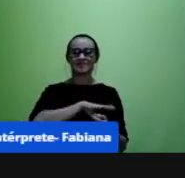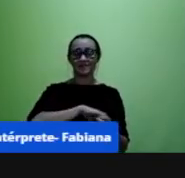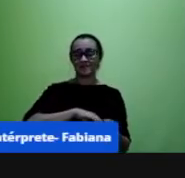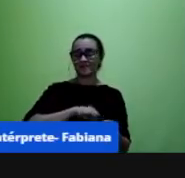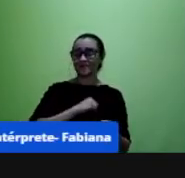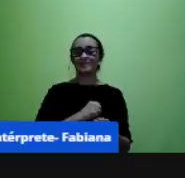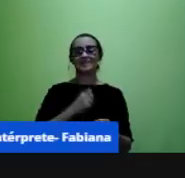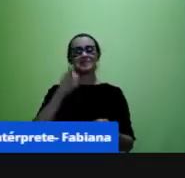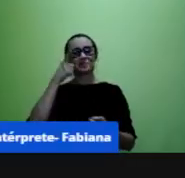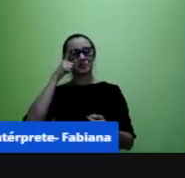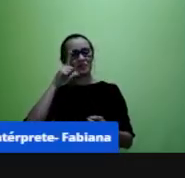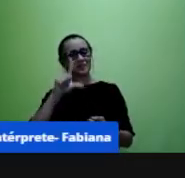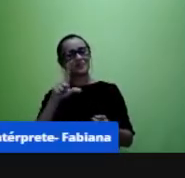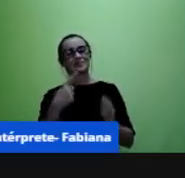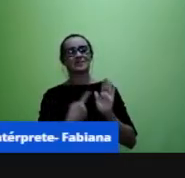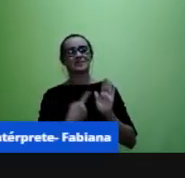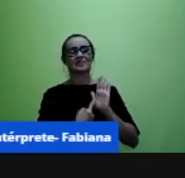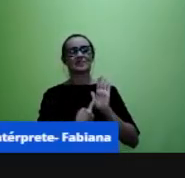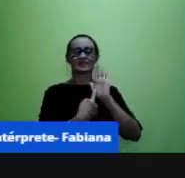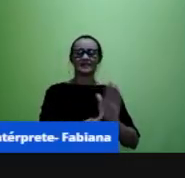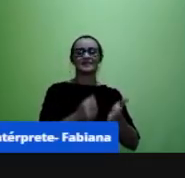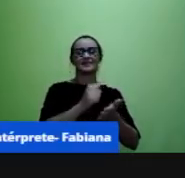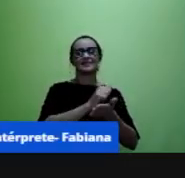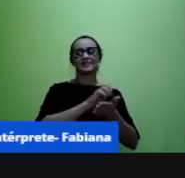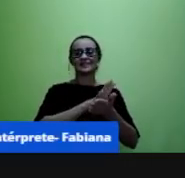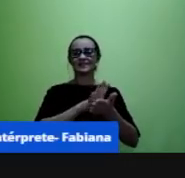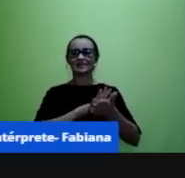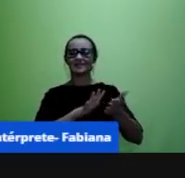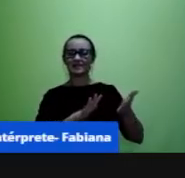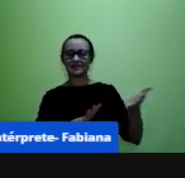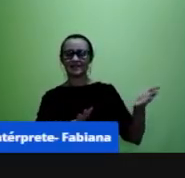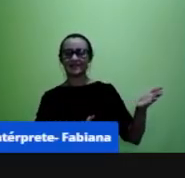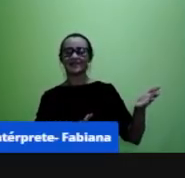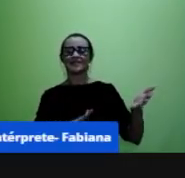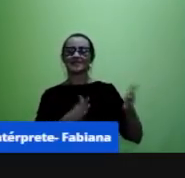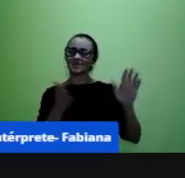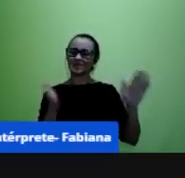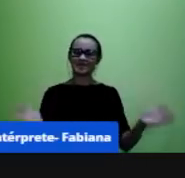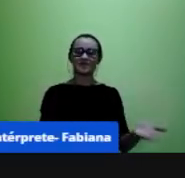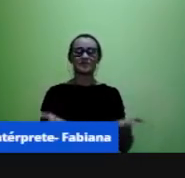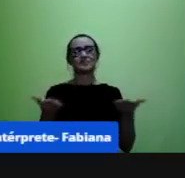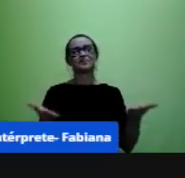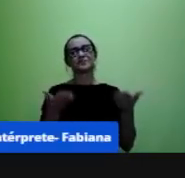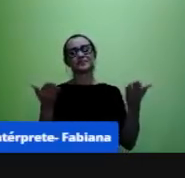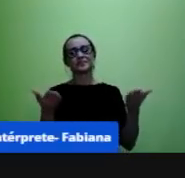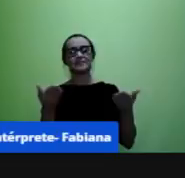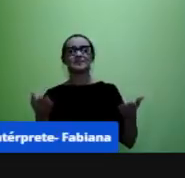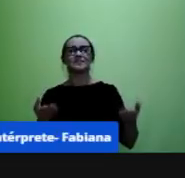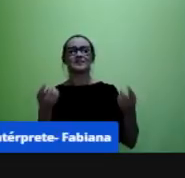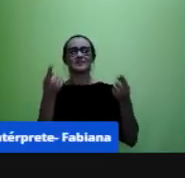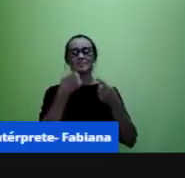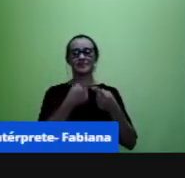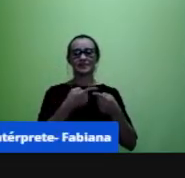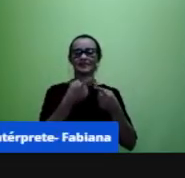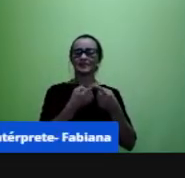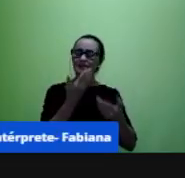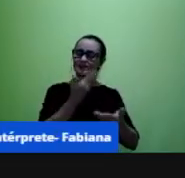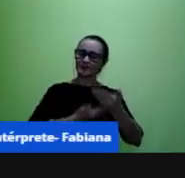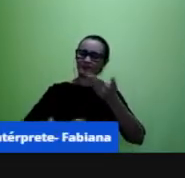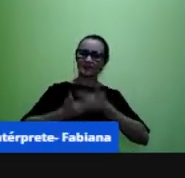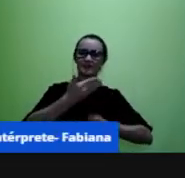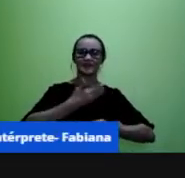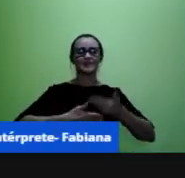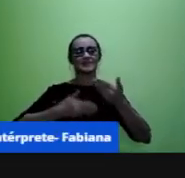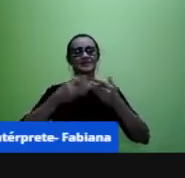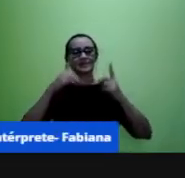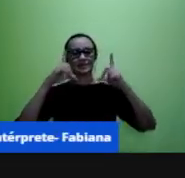consigo, através dela, mostrar as atividades a serem feitas, chamar atenção, incentivar, né? Porque a troca é feita através de vídeos e